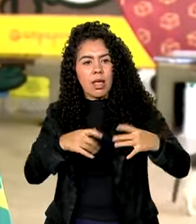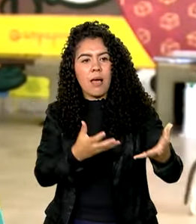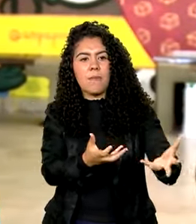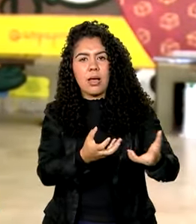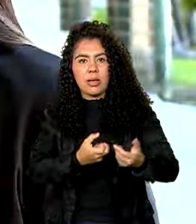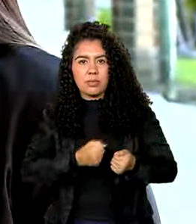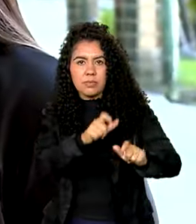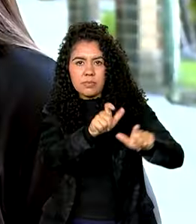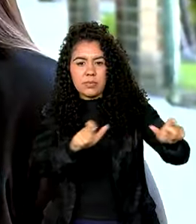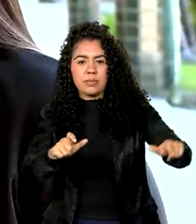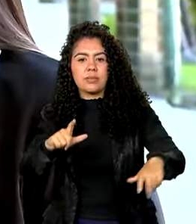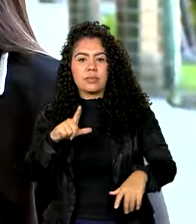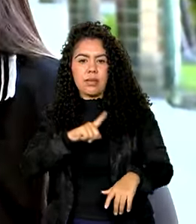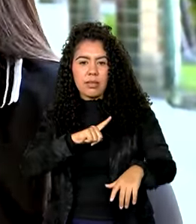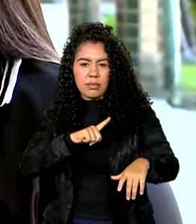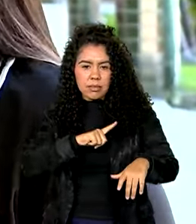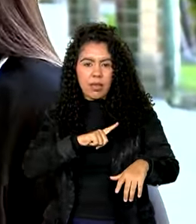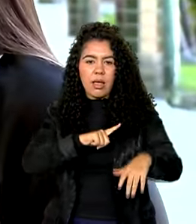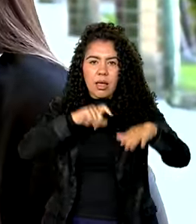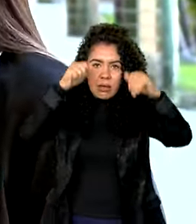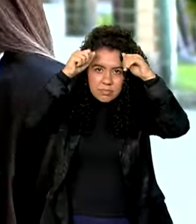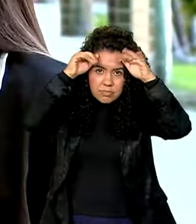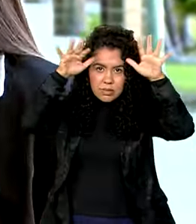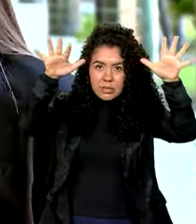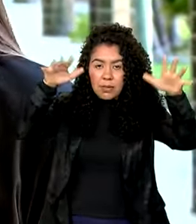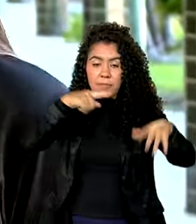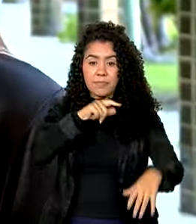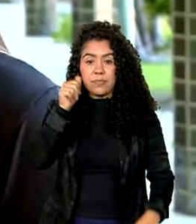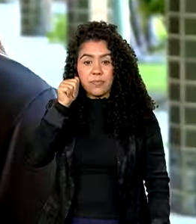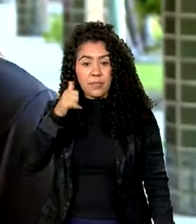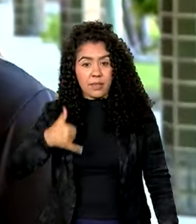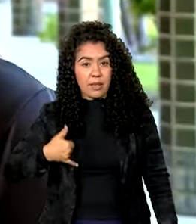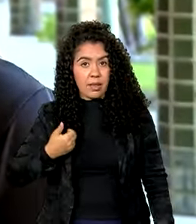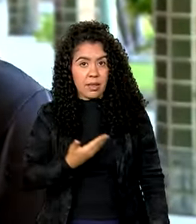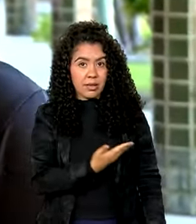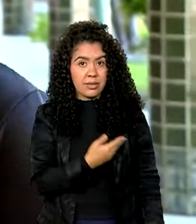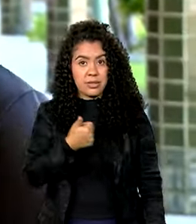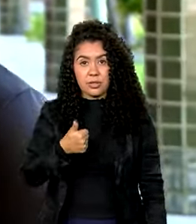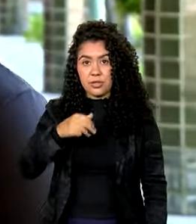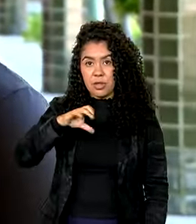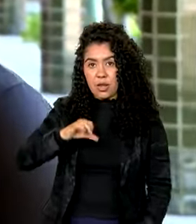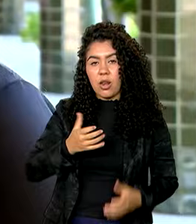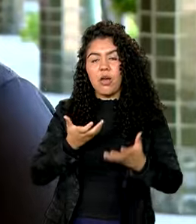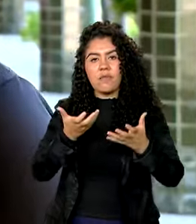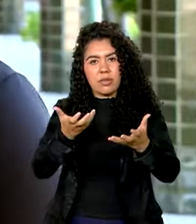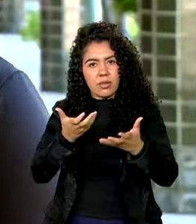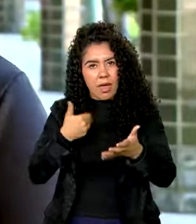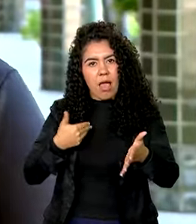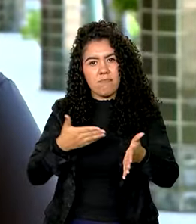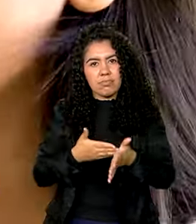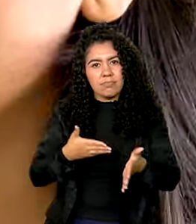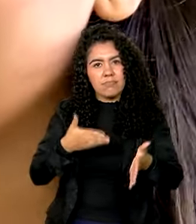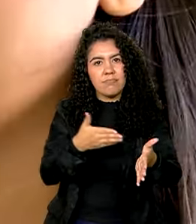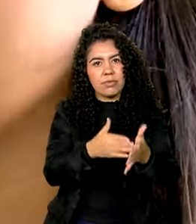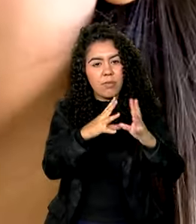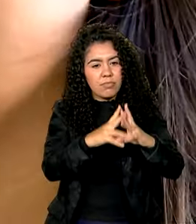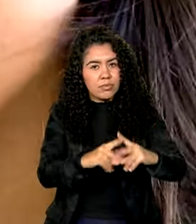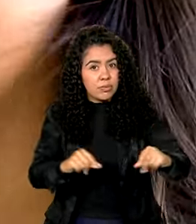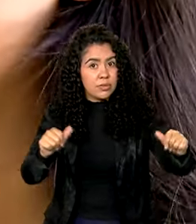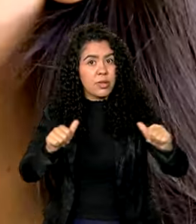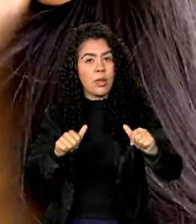das pessoas com TEA. Aos 19 anos, ali Aline também quer vencer barreiras do preconceito, mas no